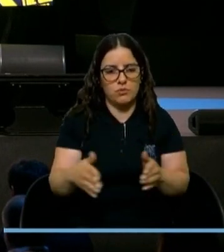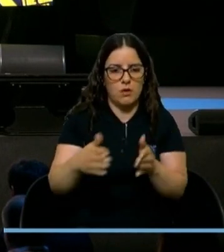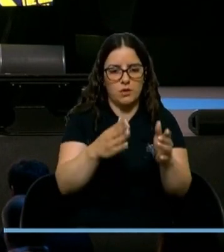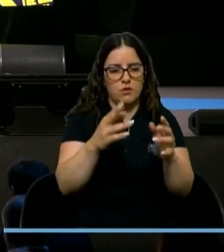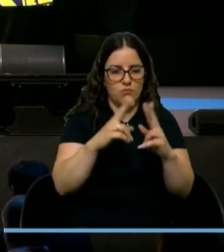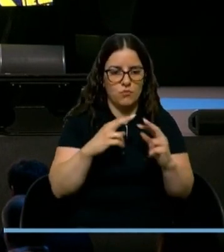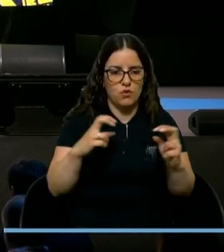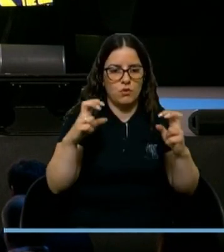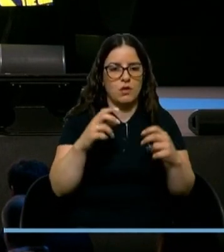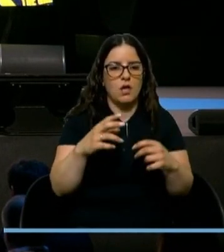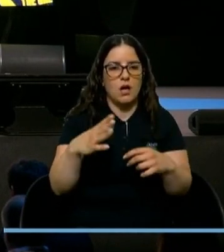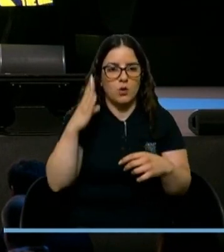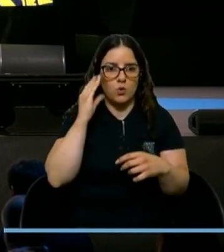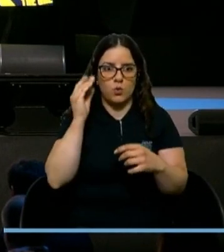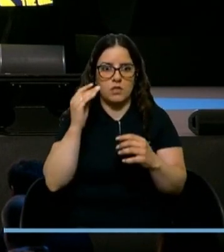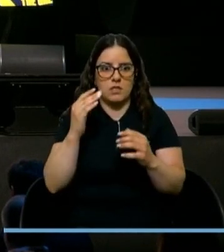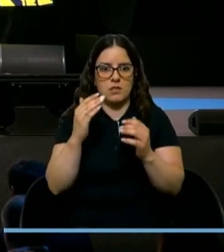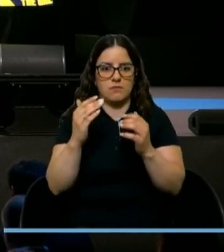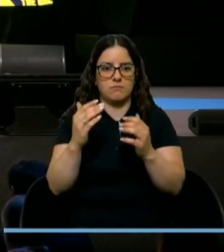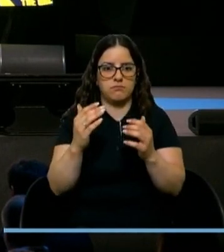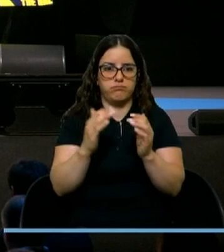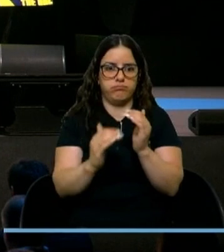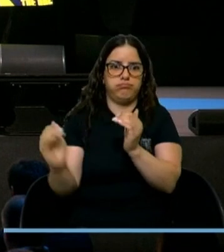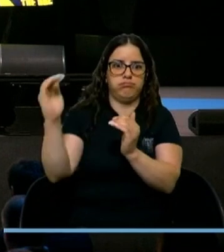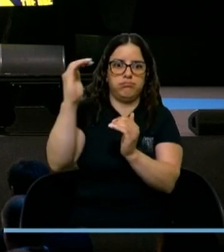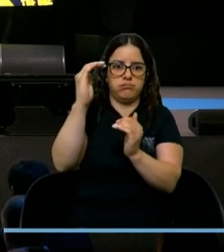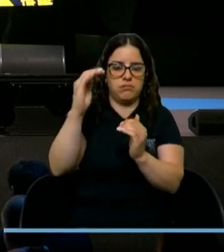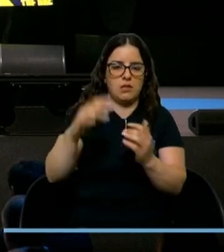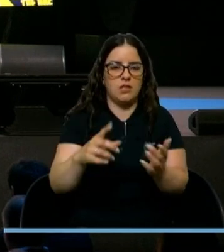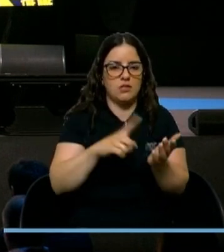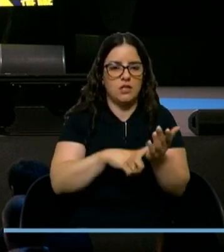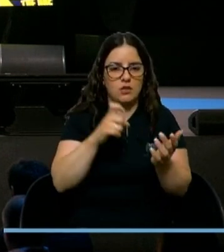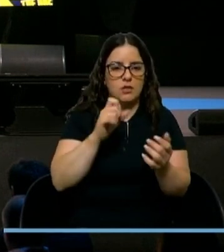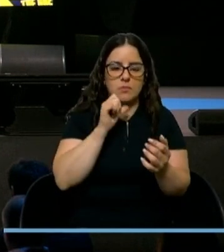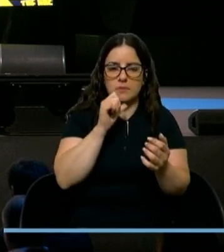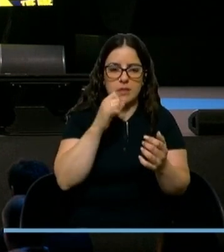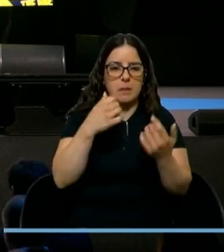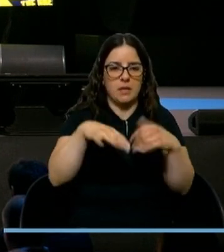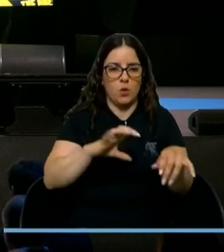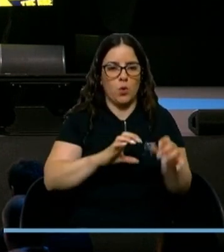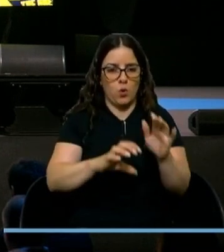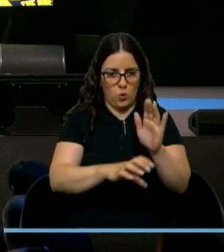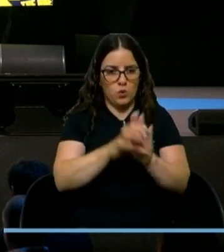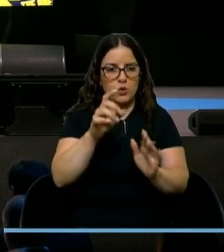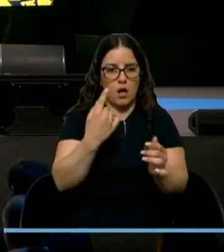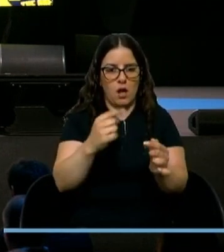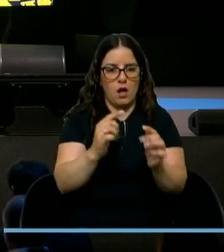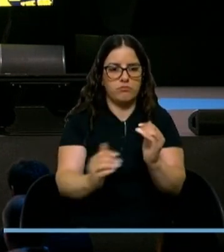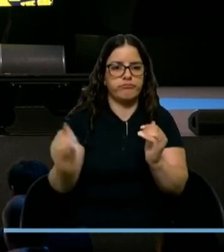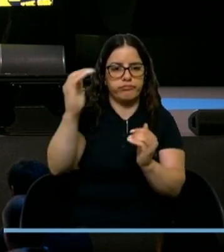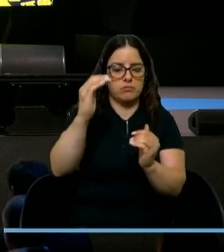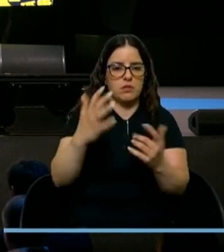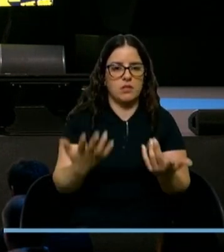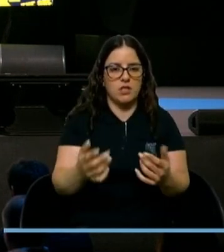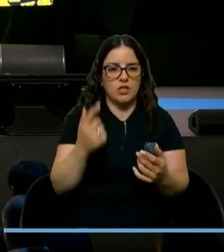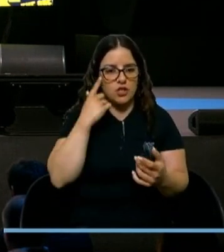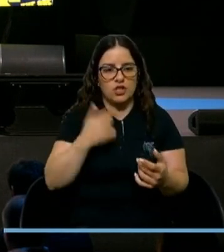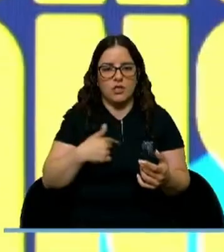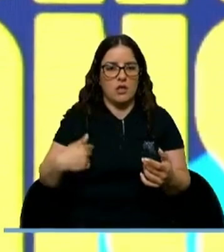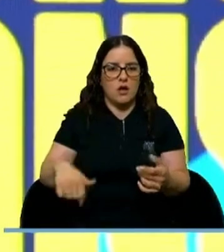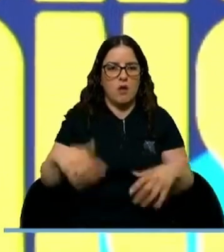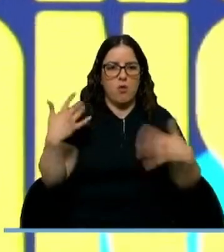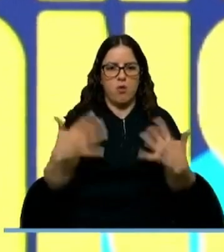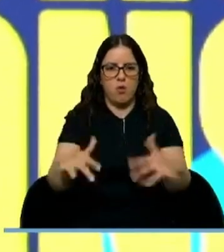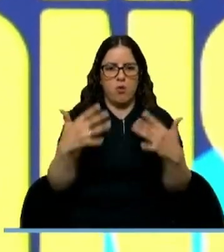nós. Os Estados Unidos ainda não estão, mas têm condições para estar. A China está extraordinariamente à frente,